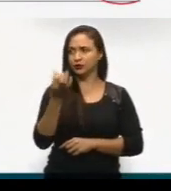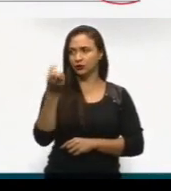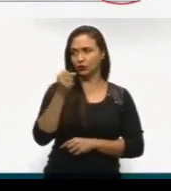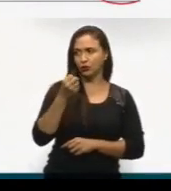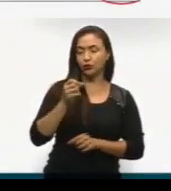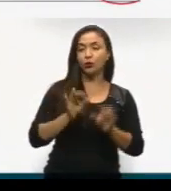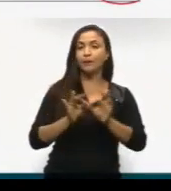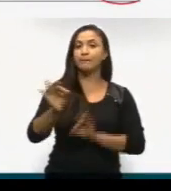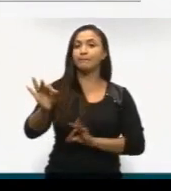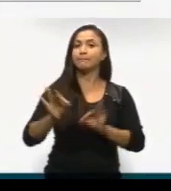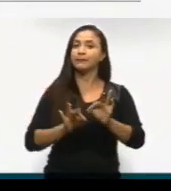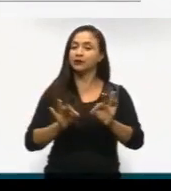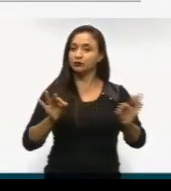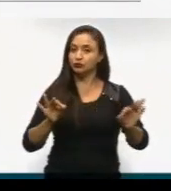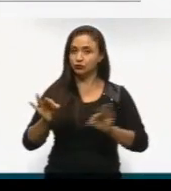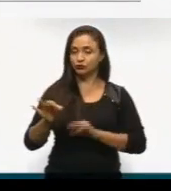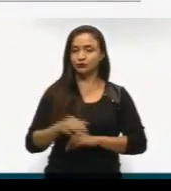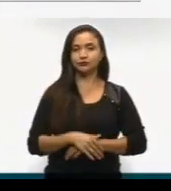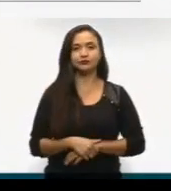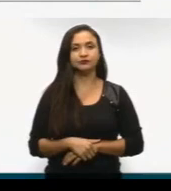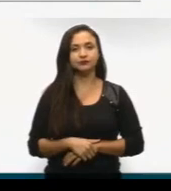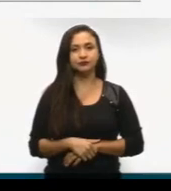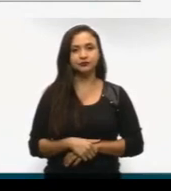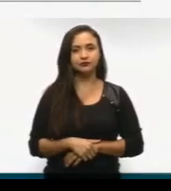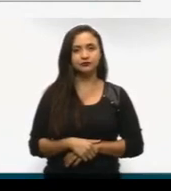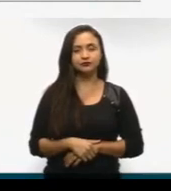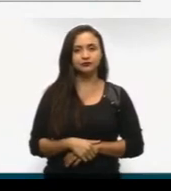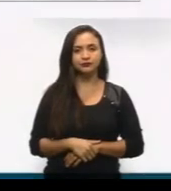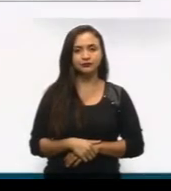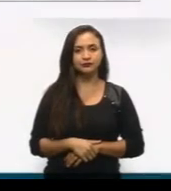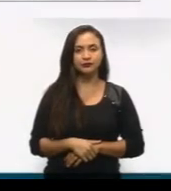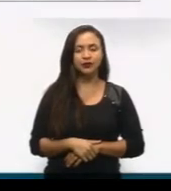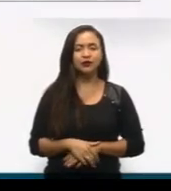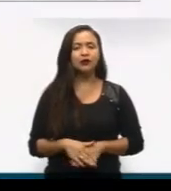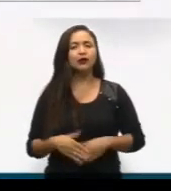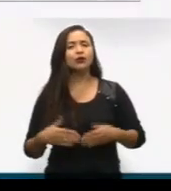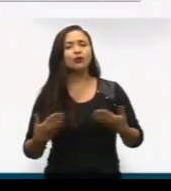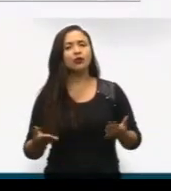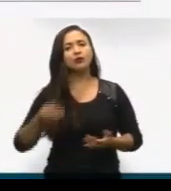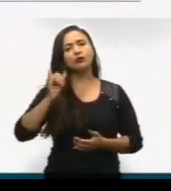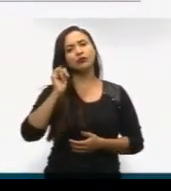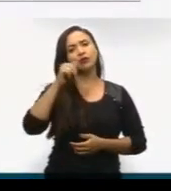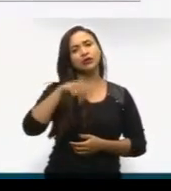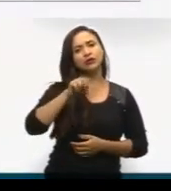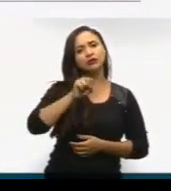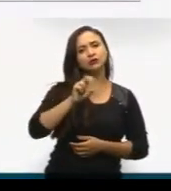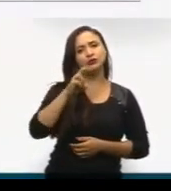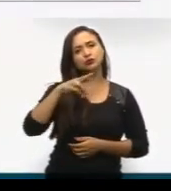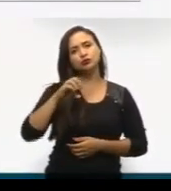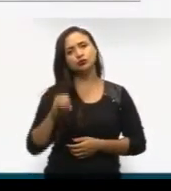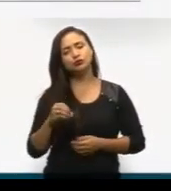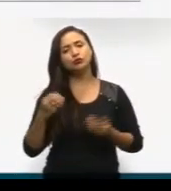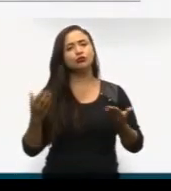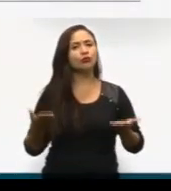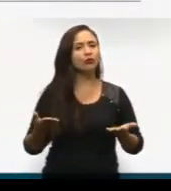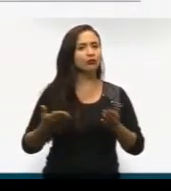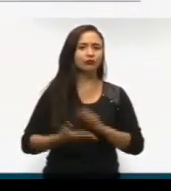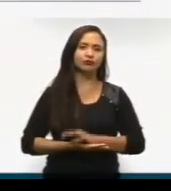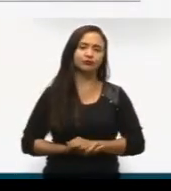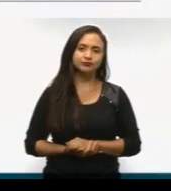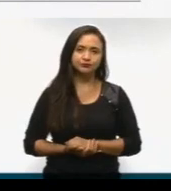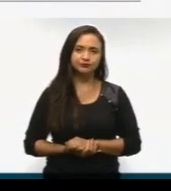o metro quadrado. Muito bem. Qual que é o insumo? O que seria um insumo, né?